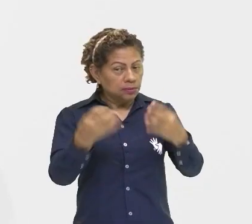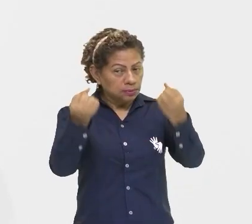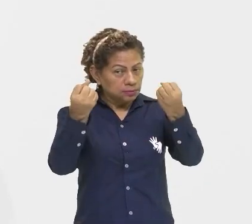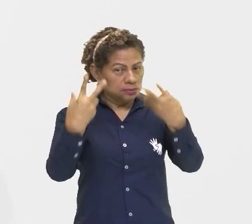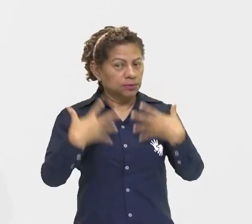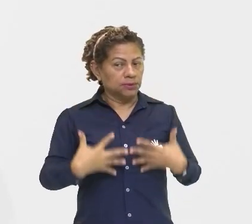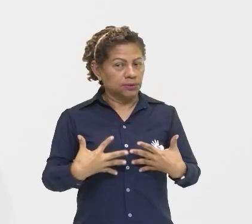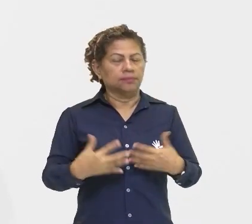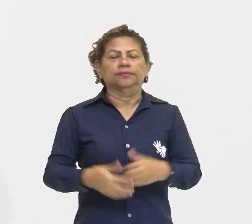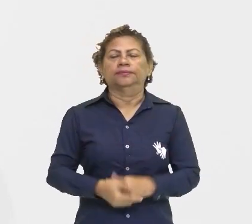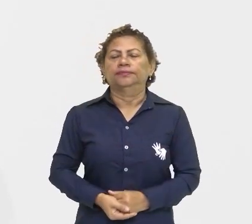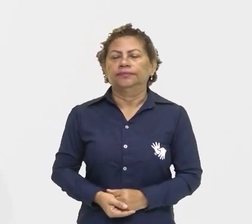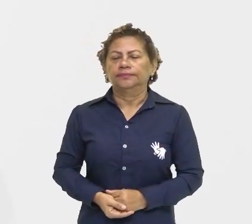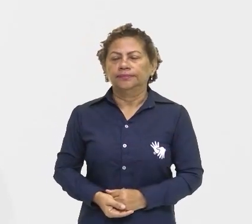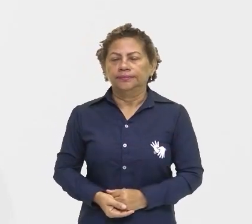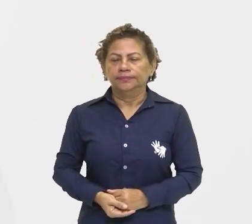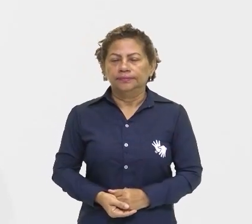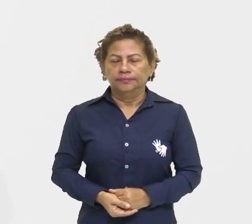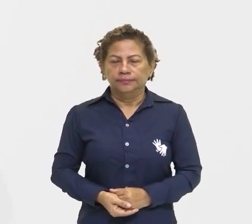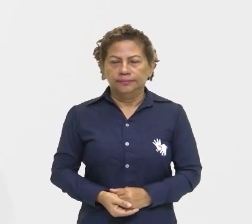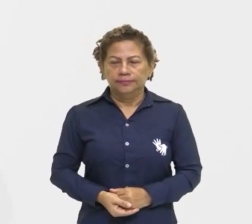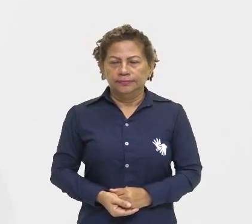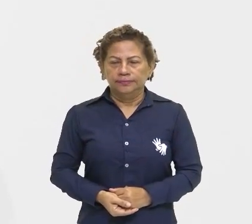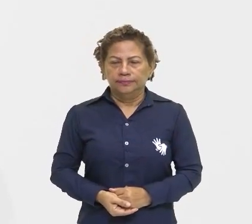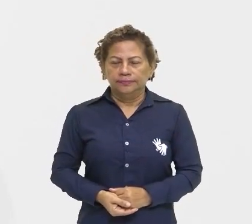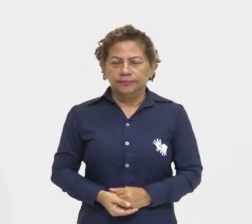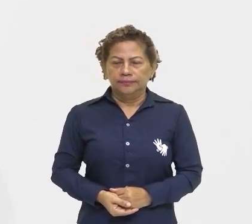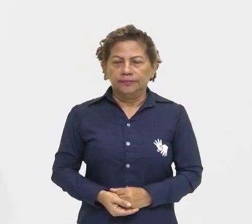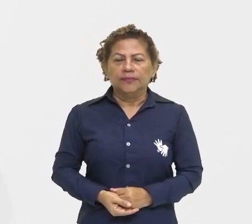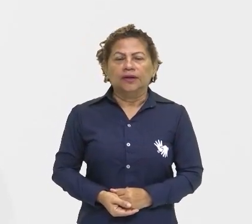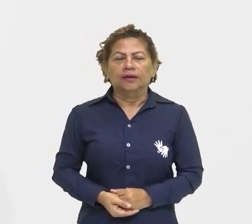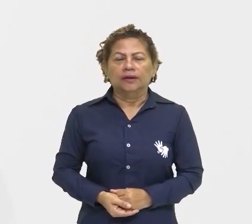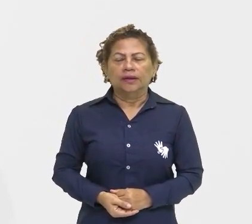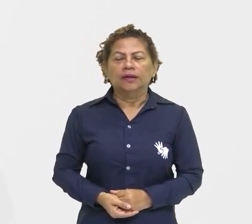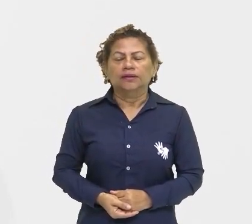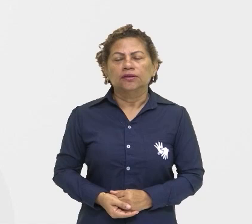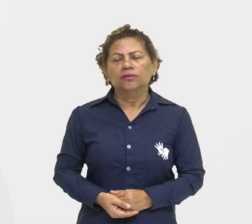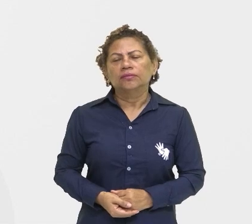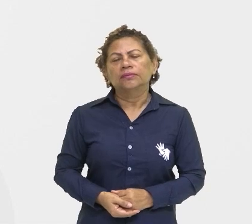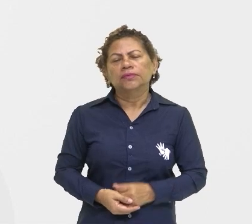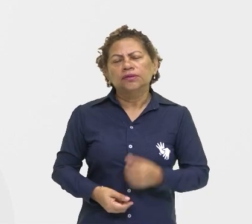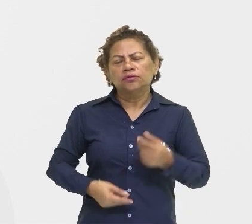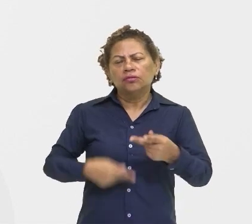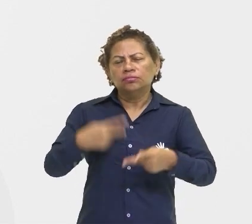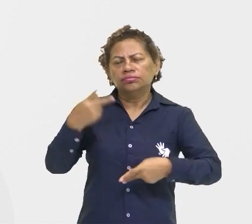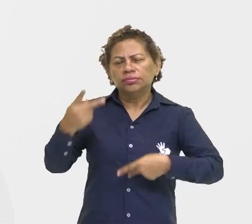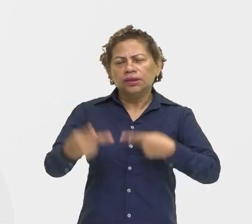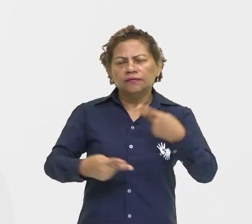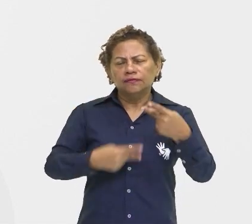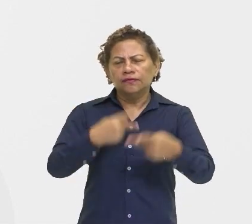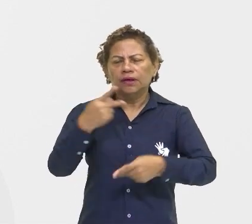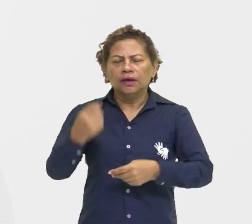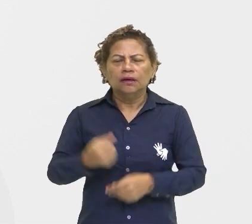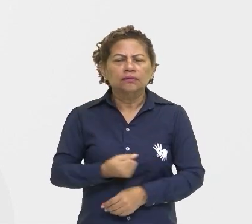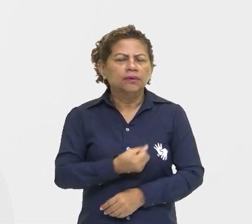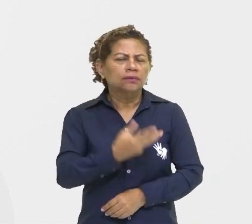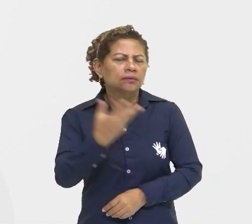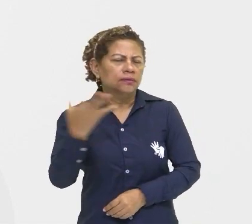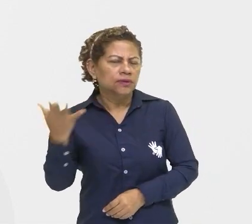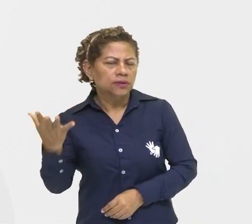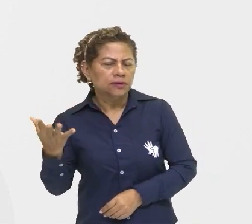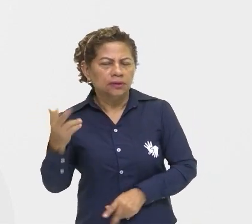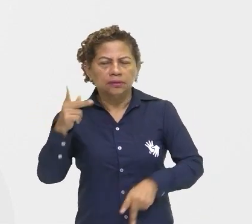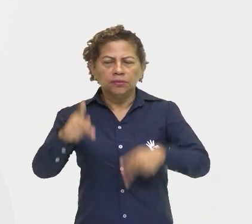Olha só, a gente tem aqui, nós começamos a tratar desse assunto falando do quantitativo populacional,